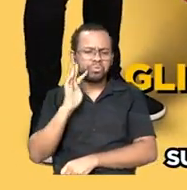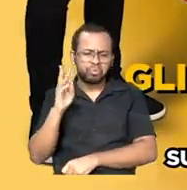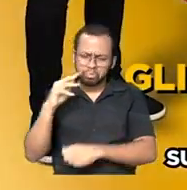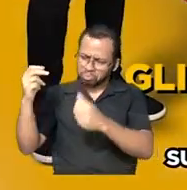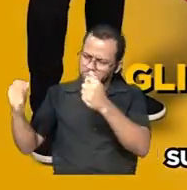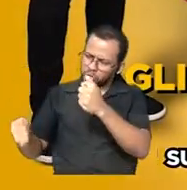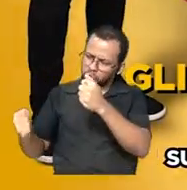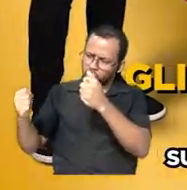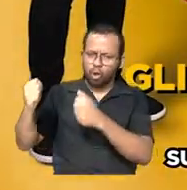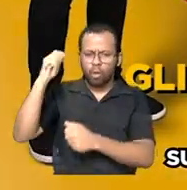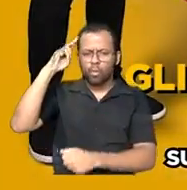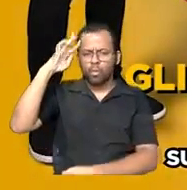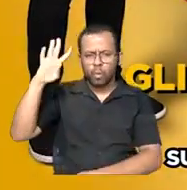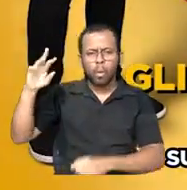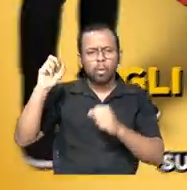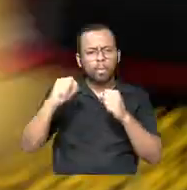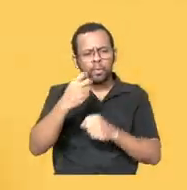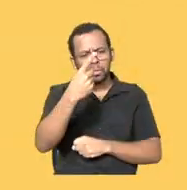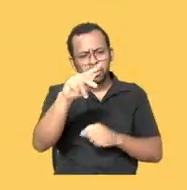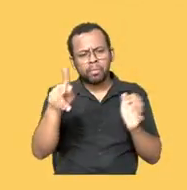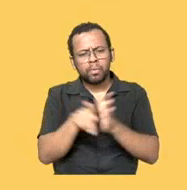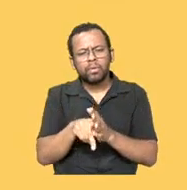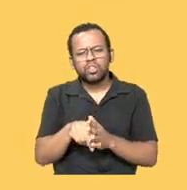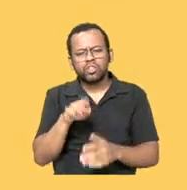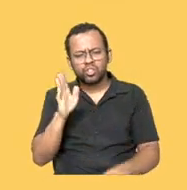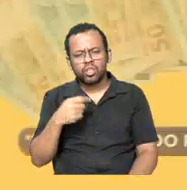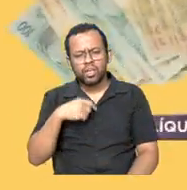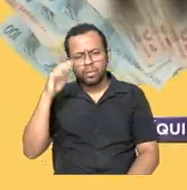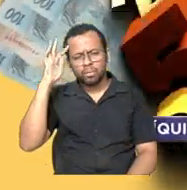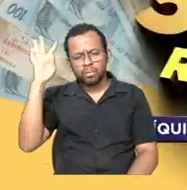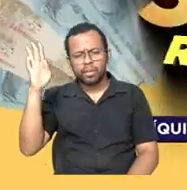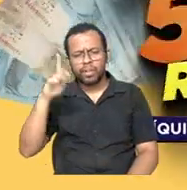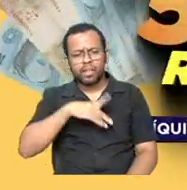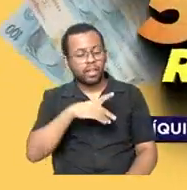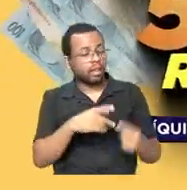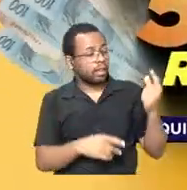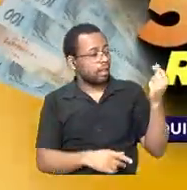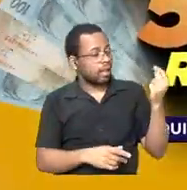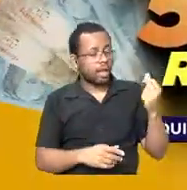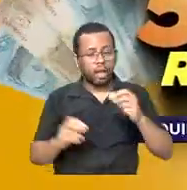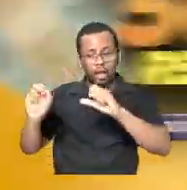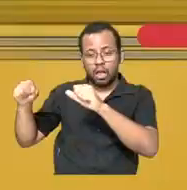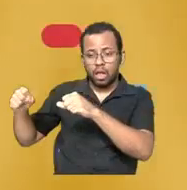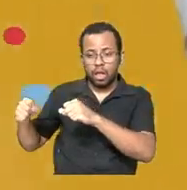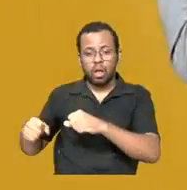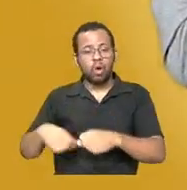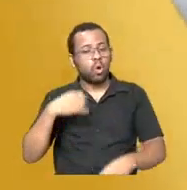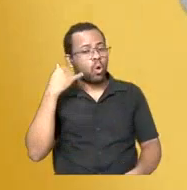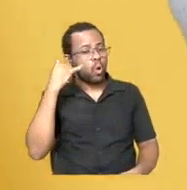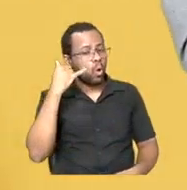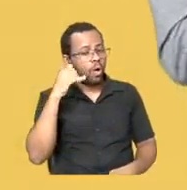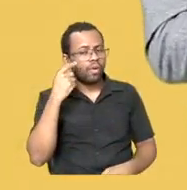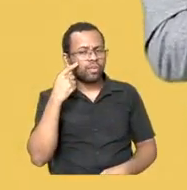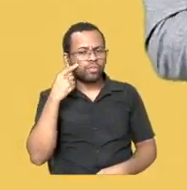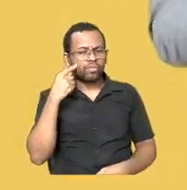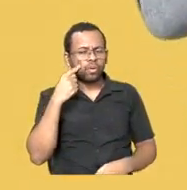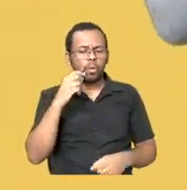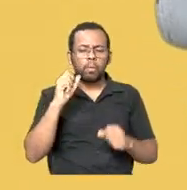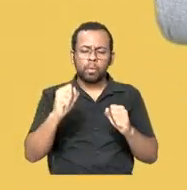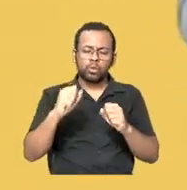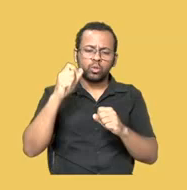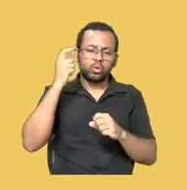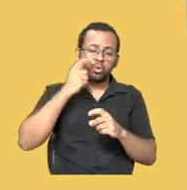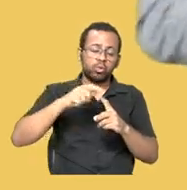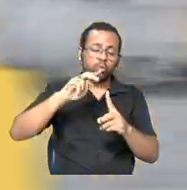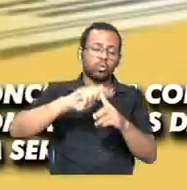dos sonhos pode ser seu Já pensou ah e claro que tem muito dindin moto e iPhone e você viu que a dupla chance